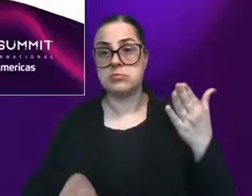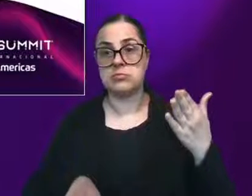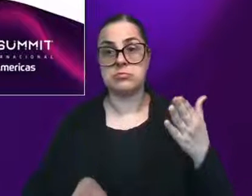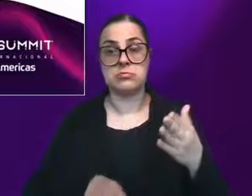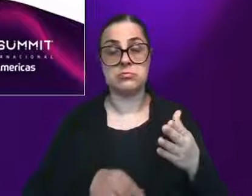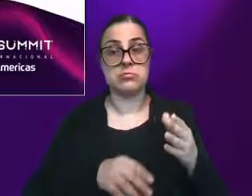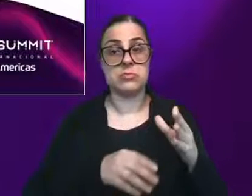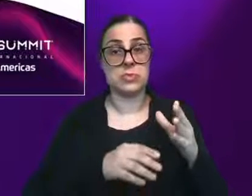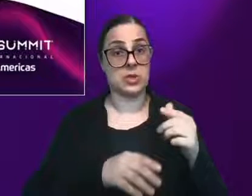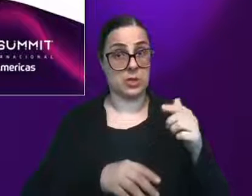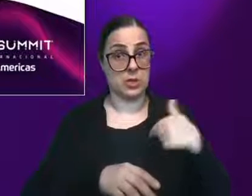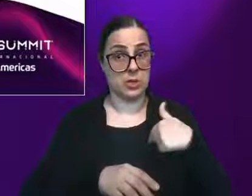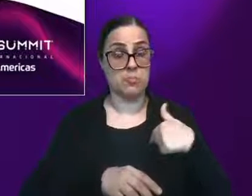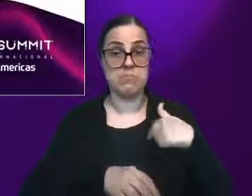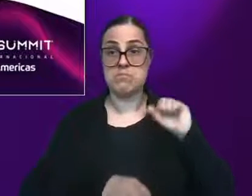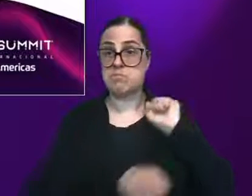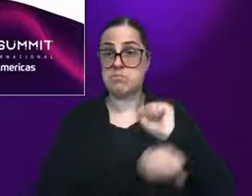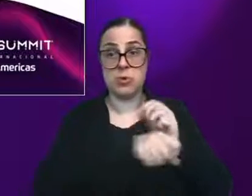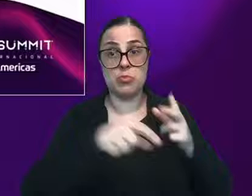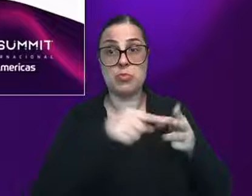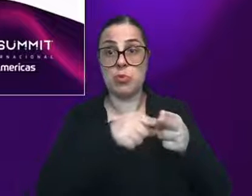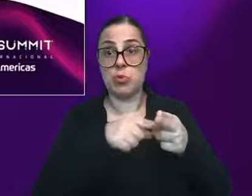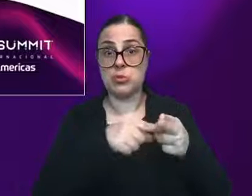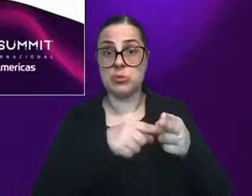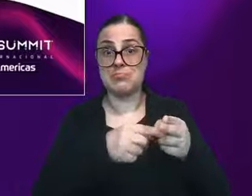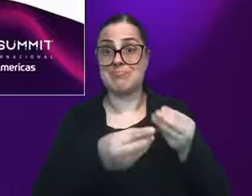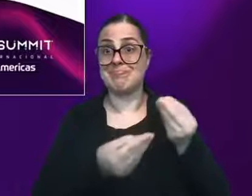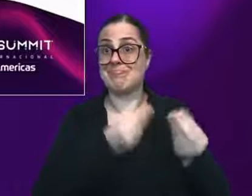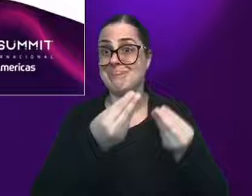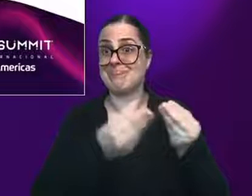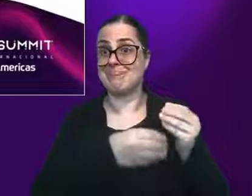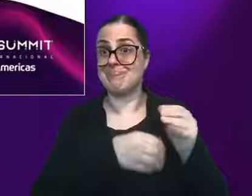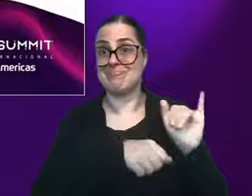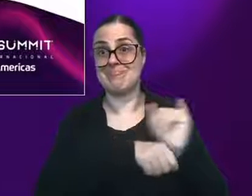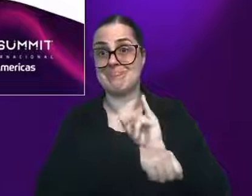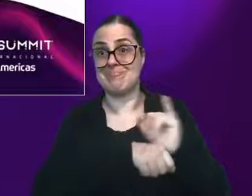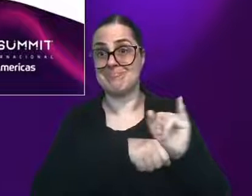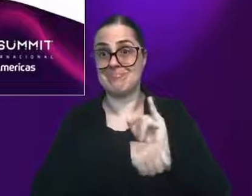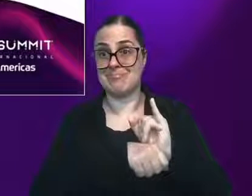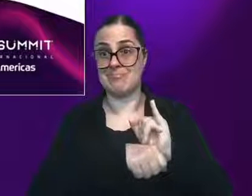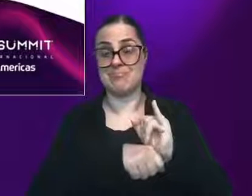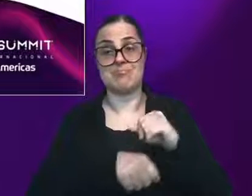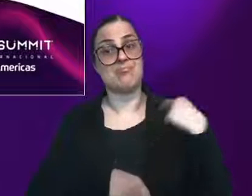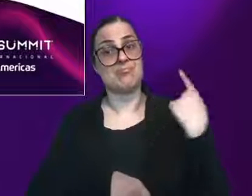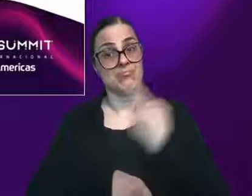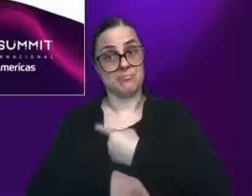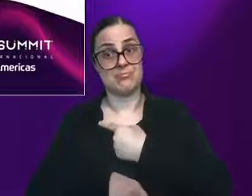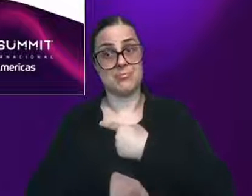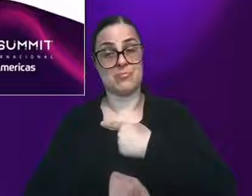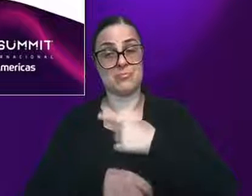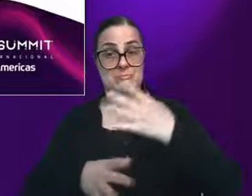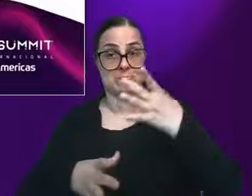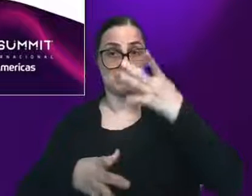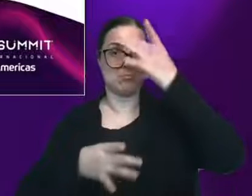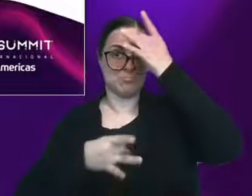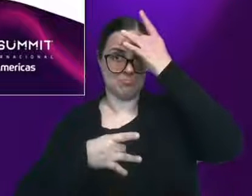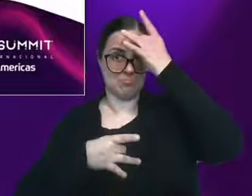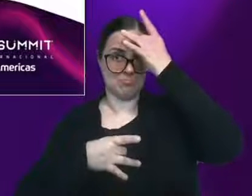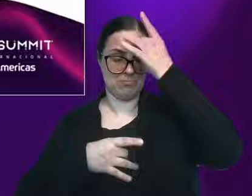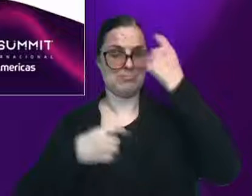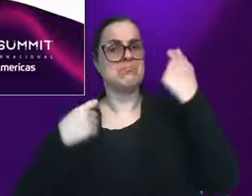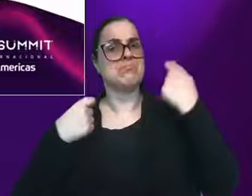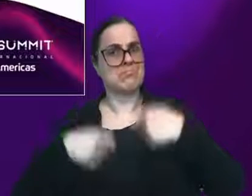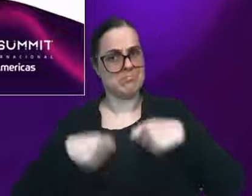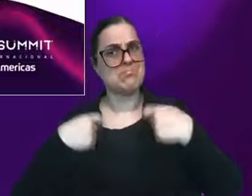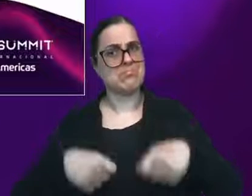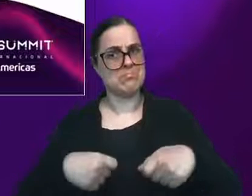assim, esse é um conceito que precisa estar enraizado dentro de nós. E eu acho que isso é parte